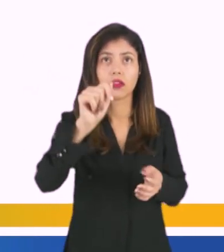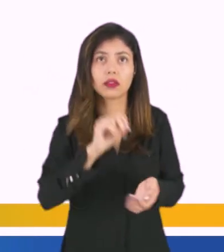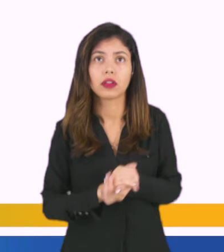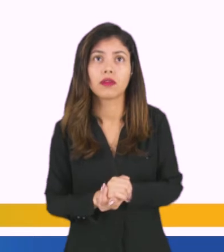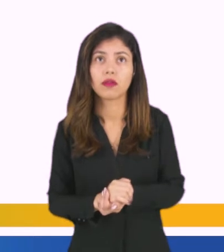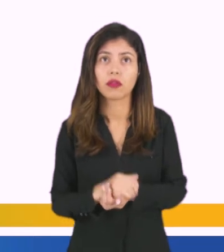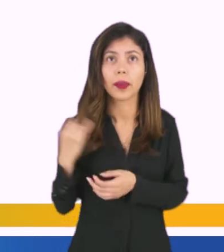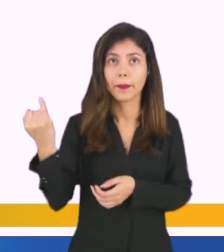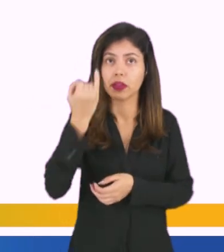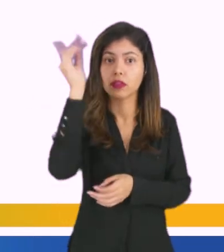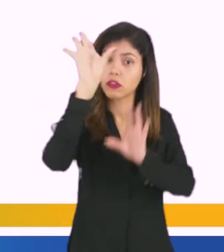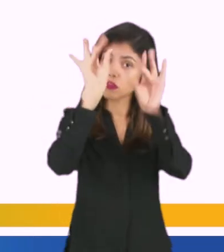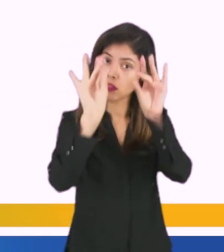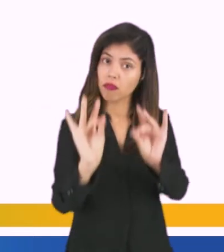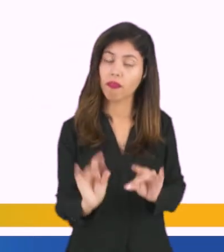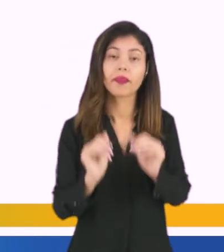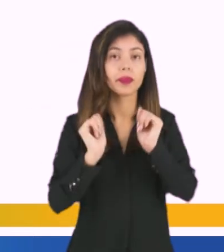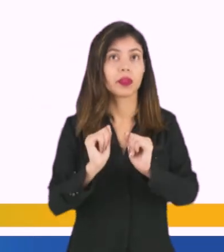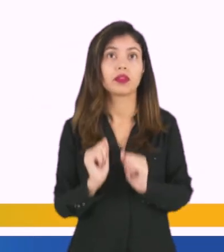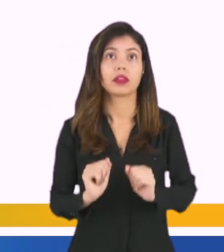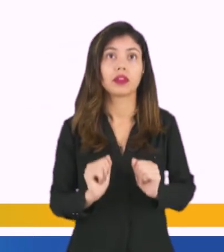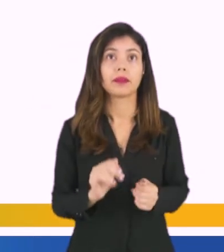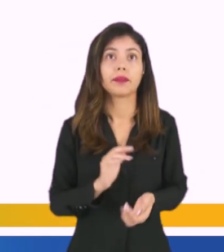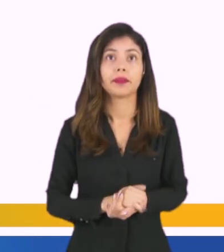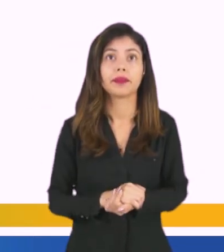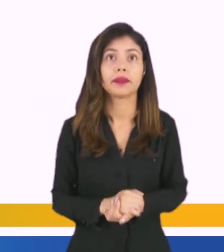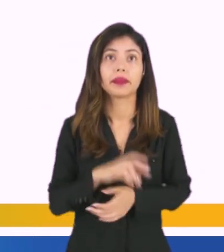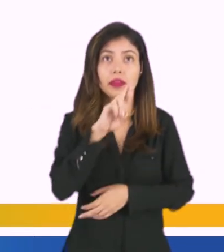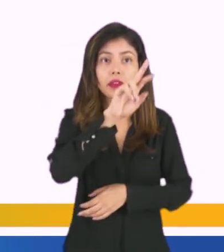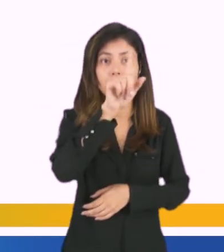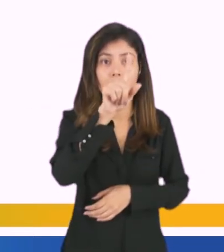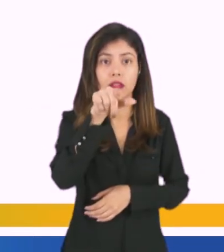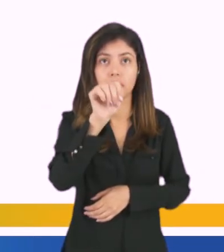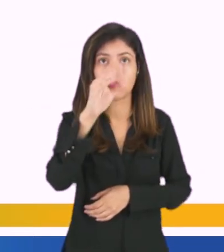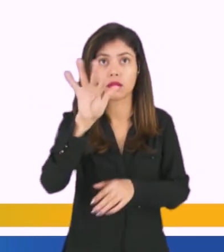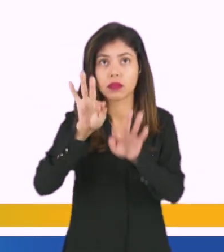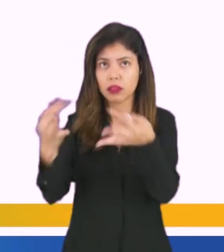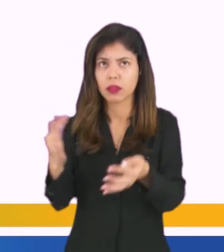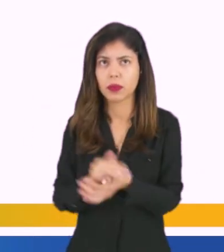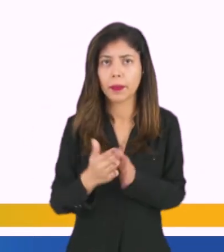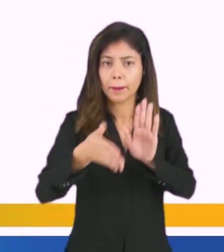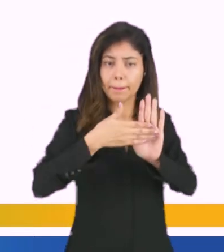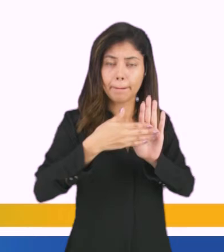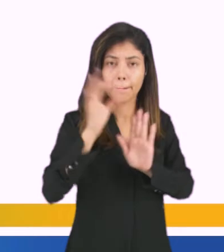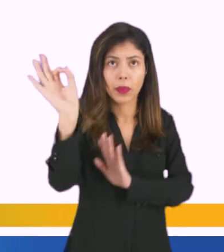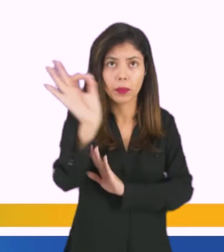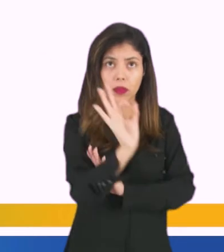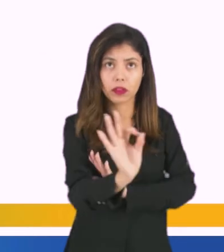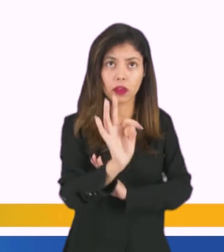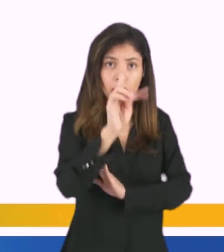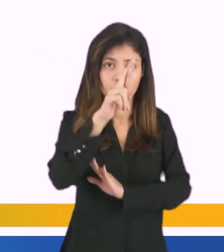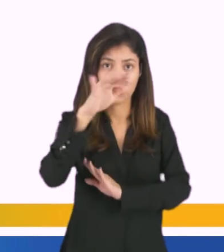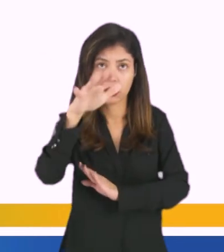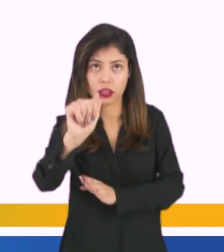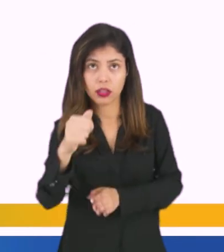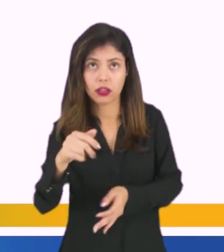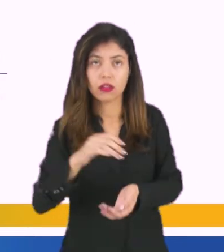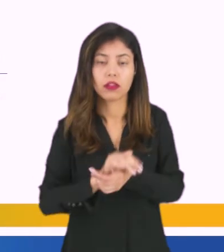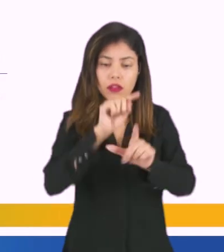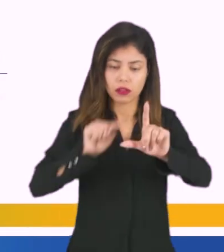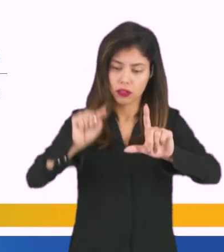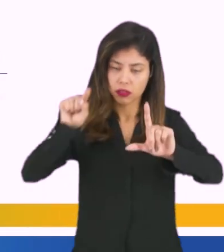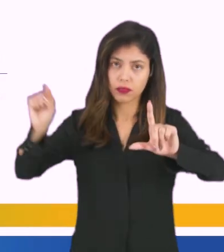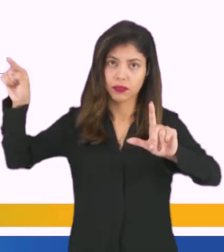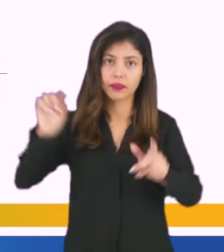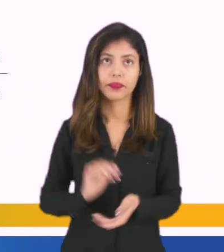né? E aí os relativos, ele pode ser classificado em razões simples, proporção, taxa e índice, que a gente vai ver mais lá